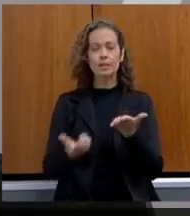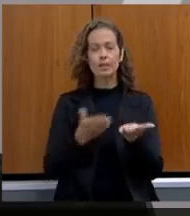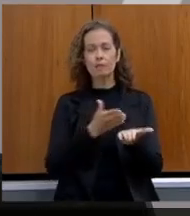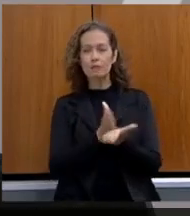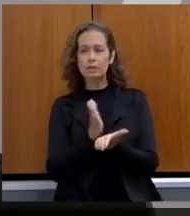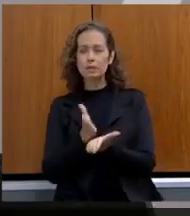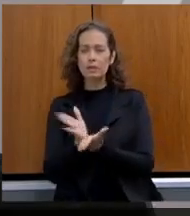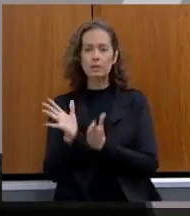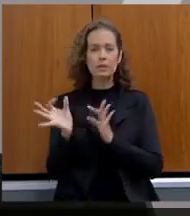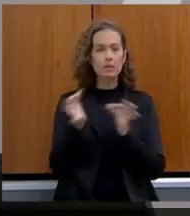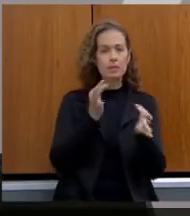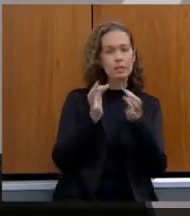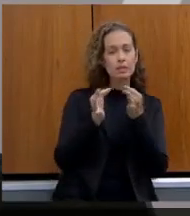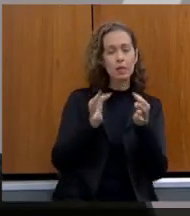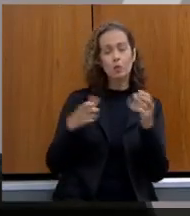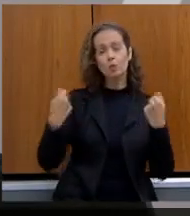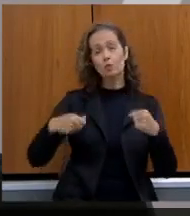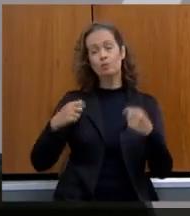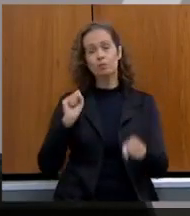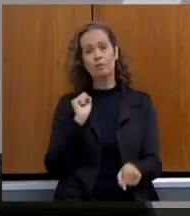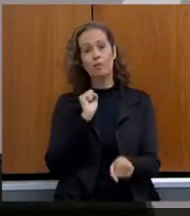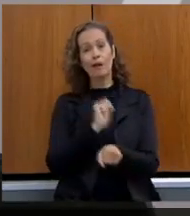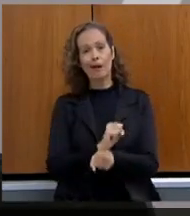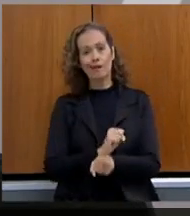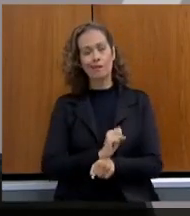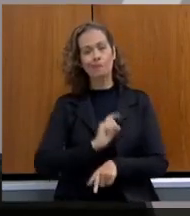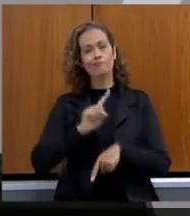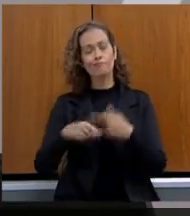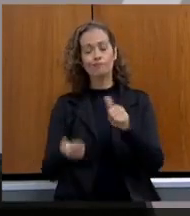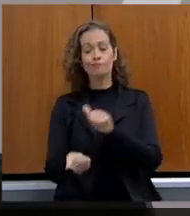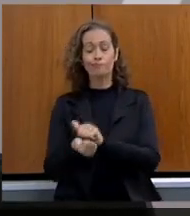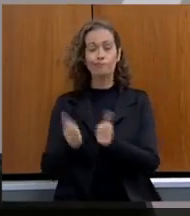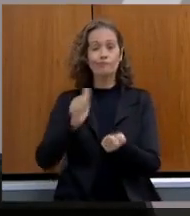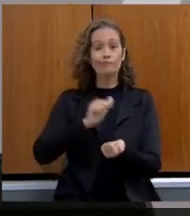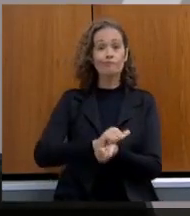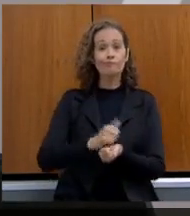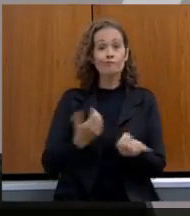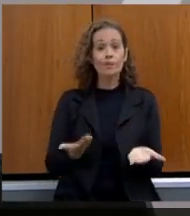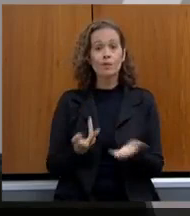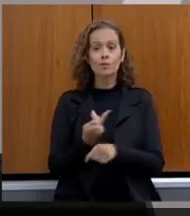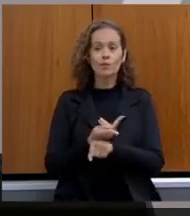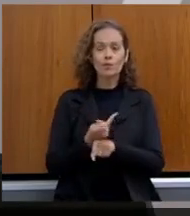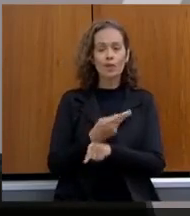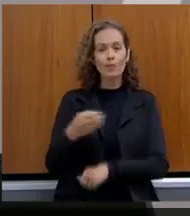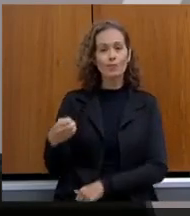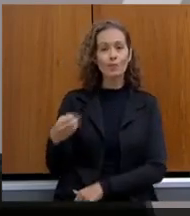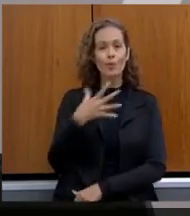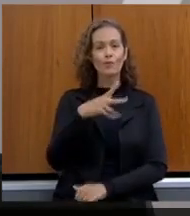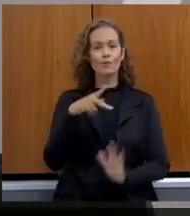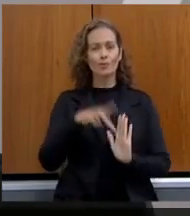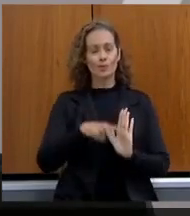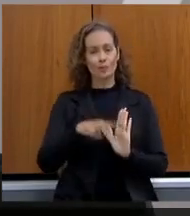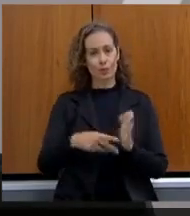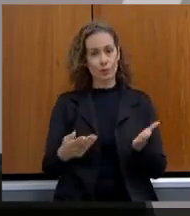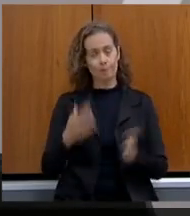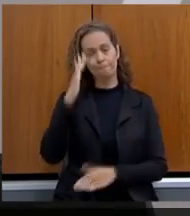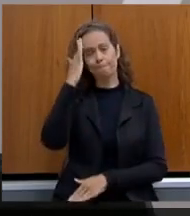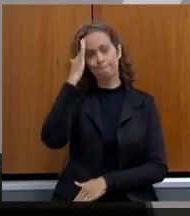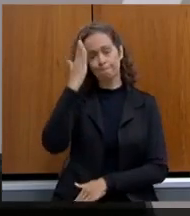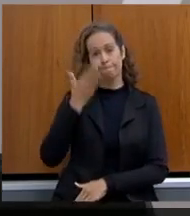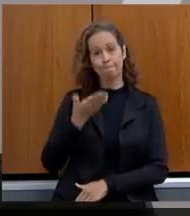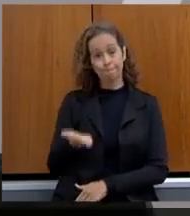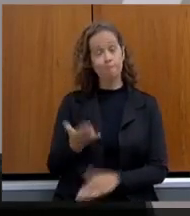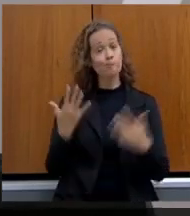tiveram que ser paradas readequados e buscar um novo caminho entendo isso e